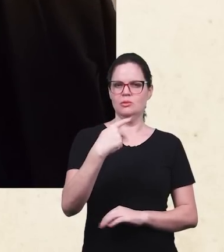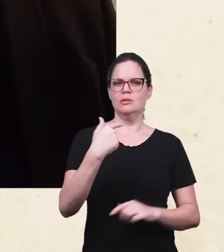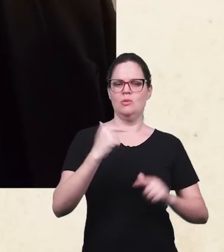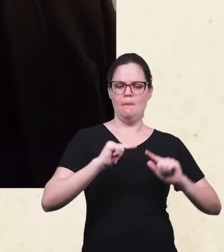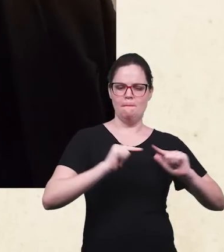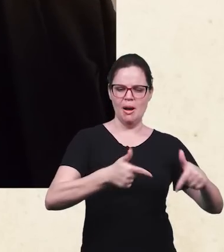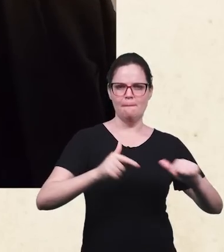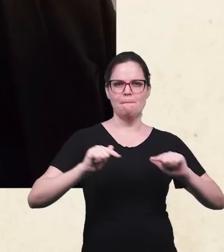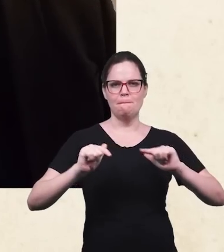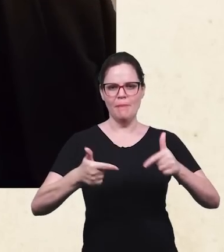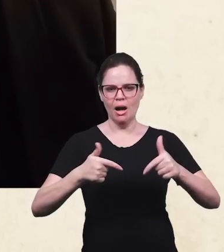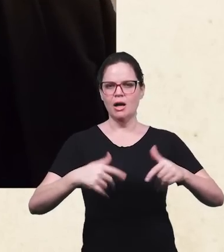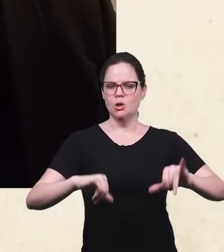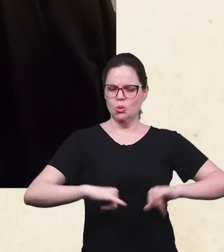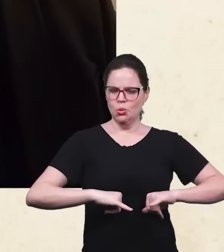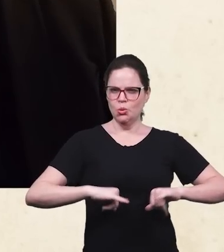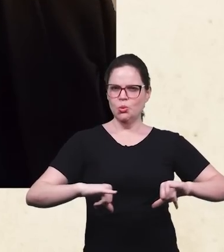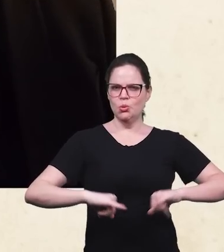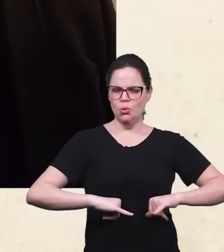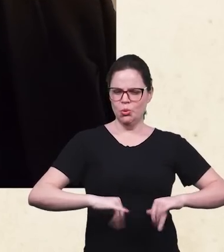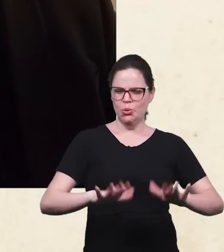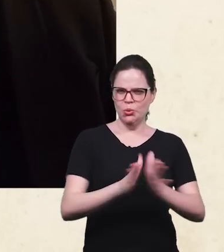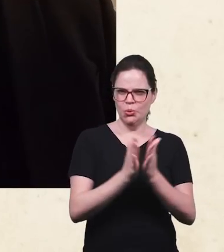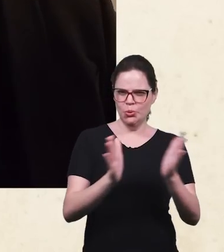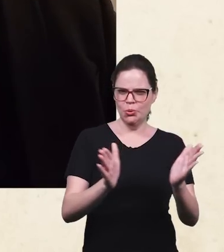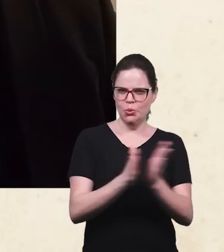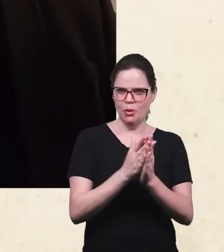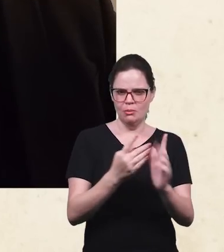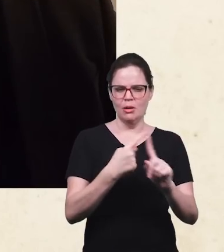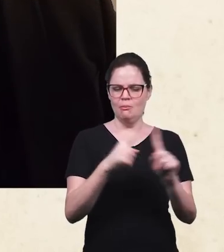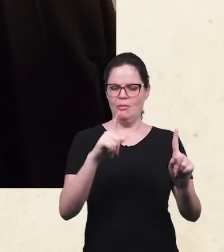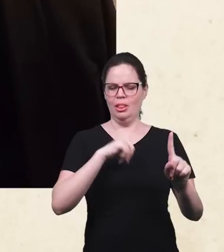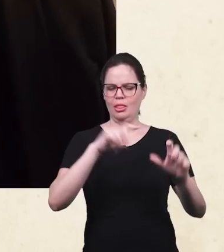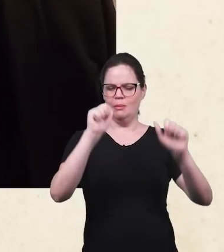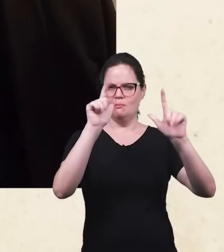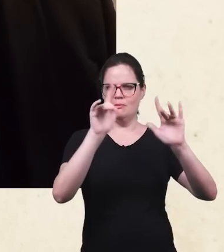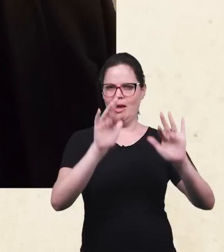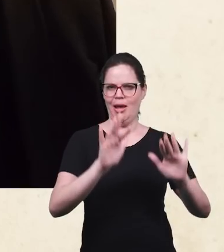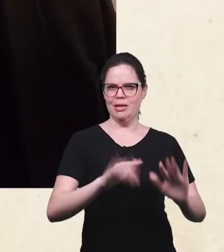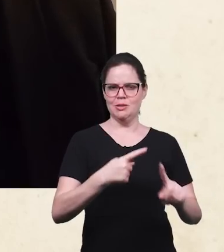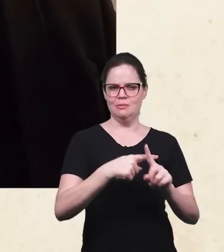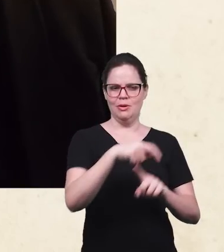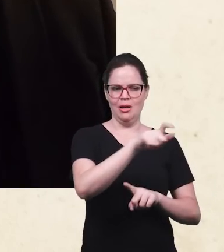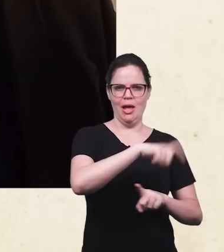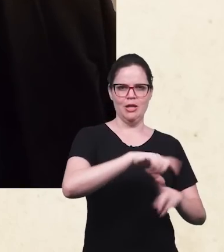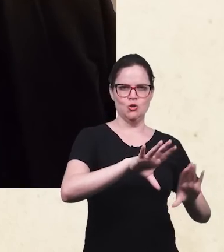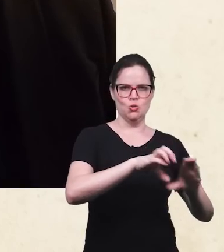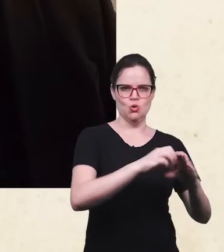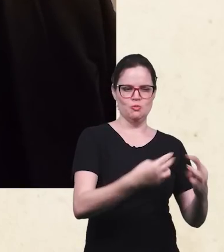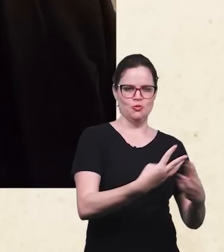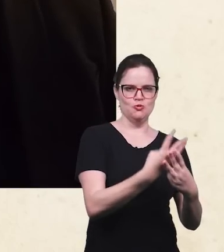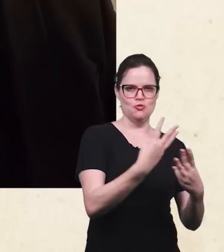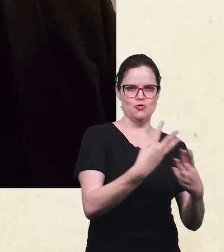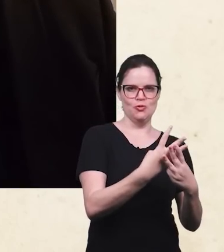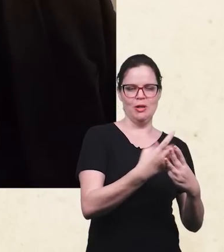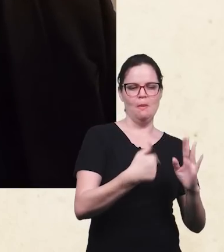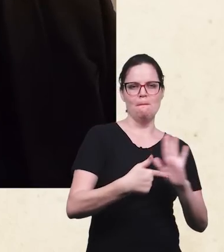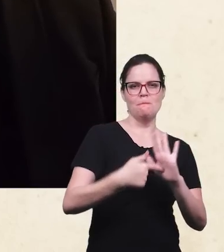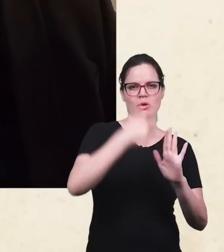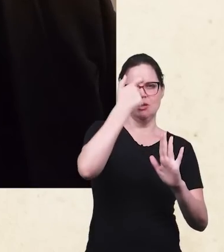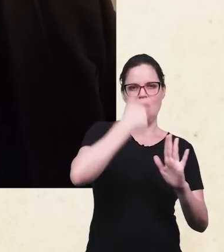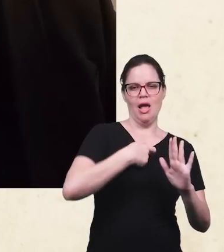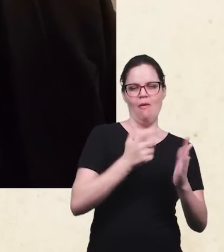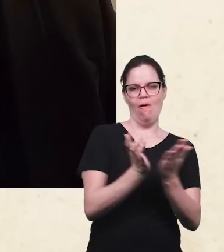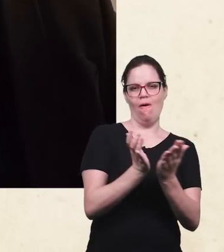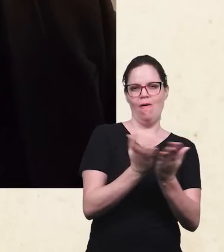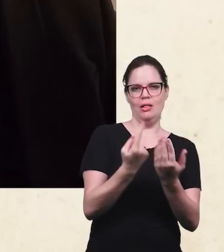obras de tribulação e pobreza, mas tu és rico, e a blasfêmia dos que se dizem judeus